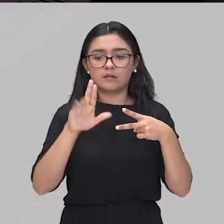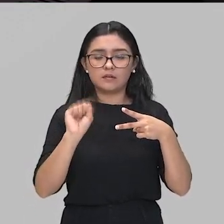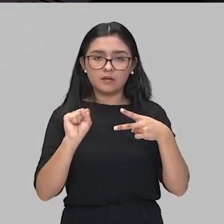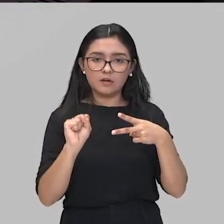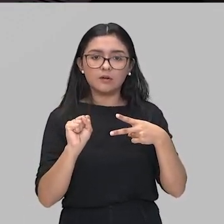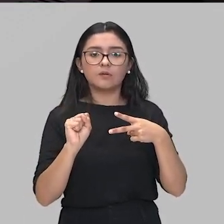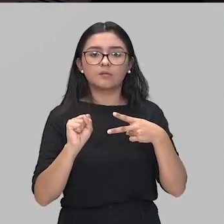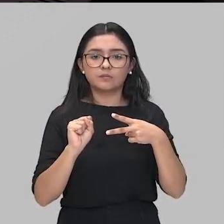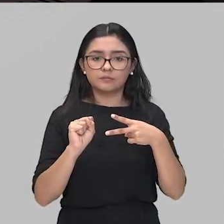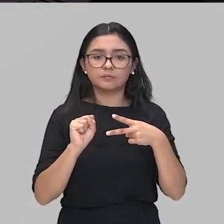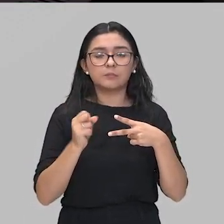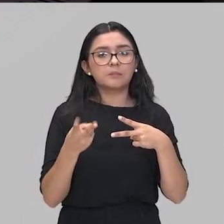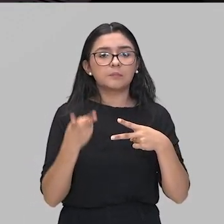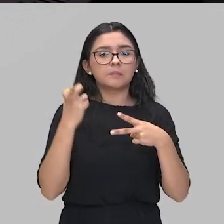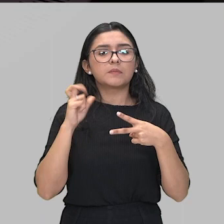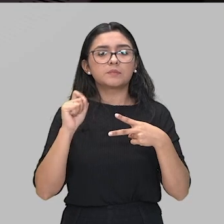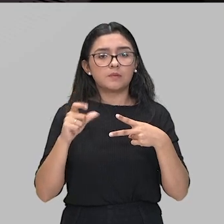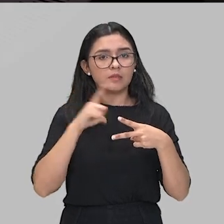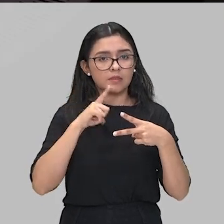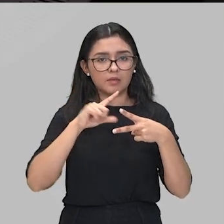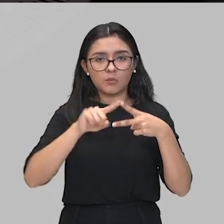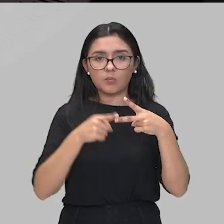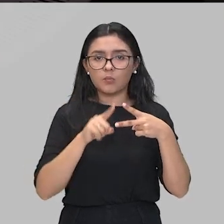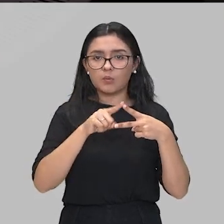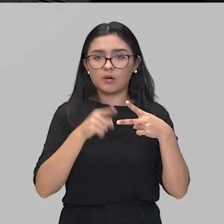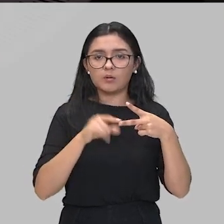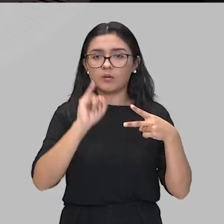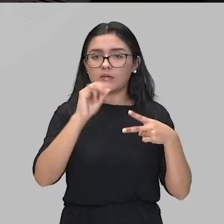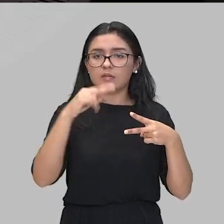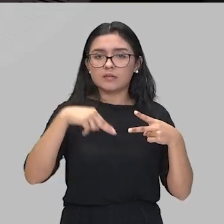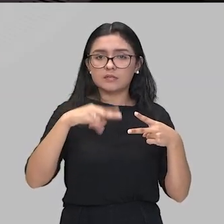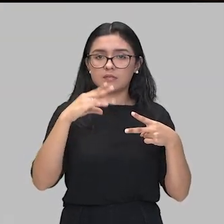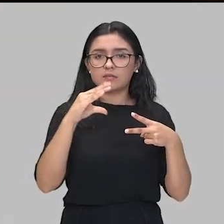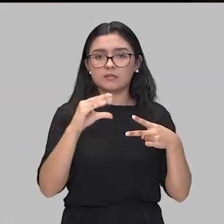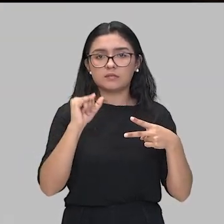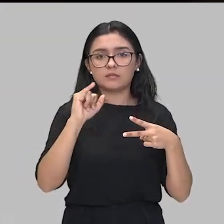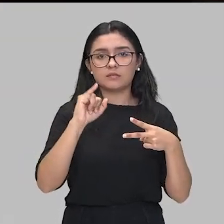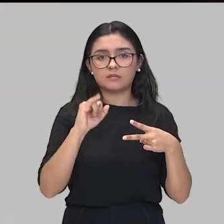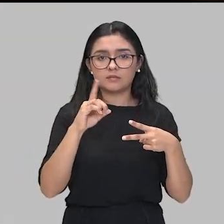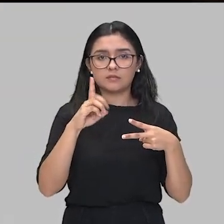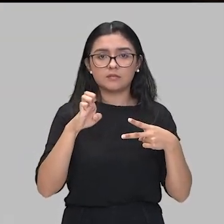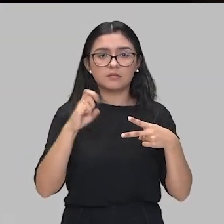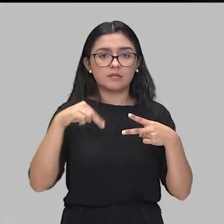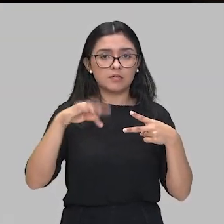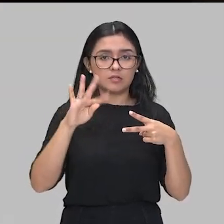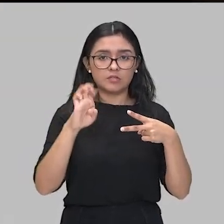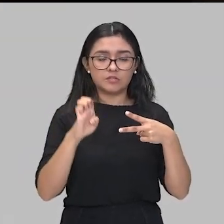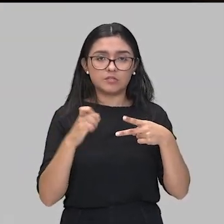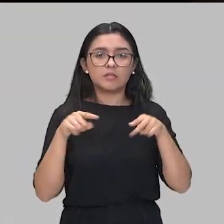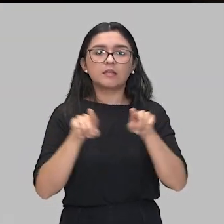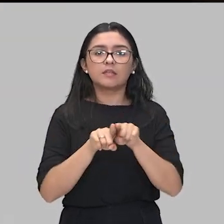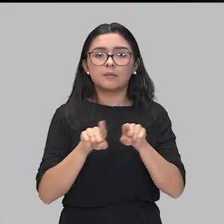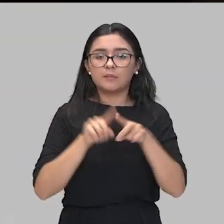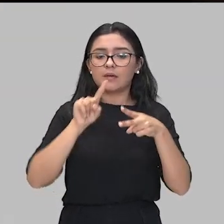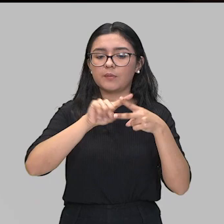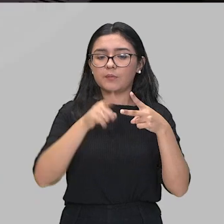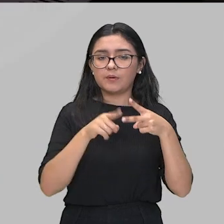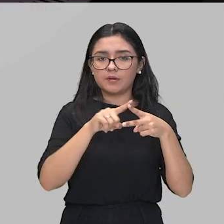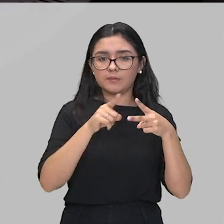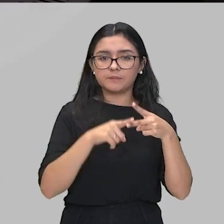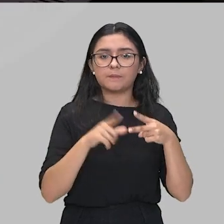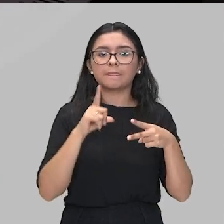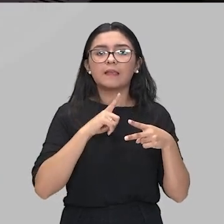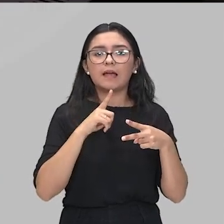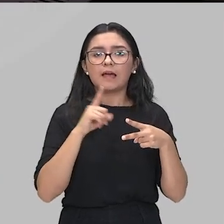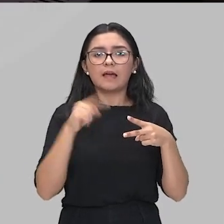incidente, então, tem um ângulo incidente de 40 graus e o ângulo refratado é de